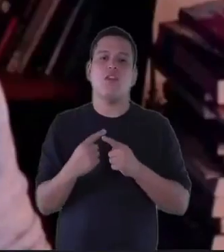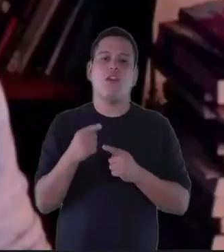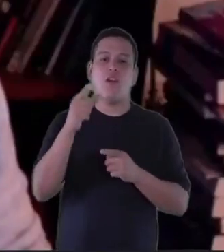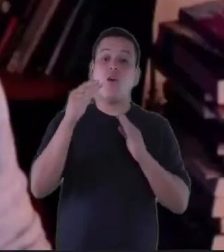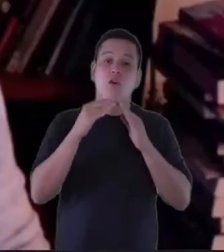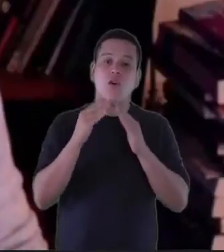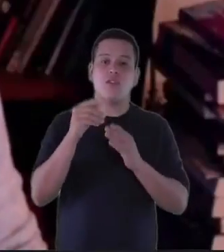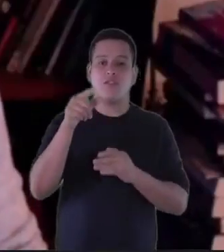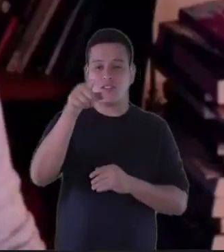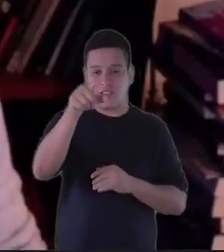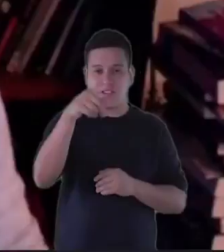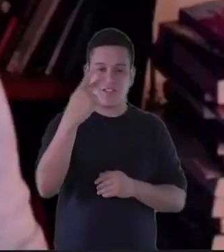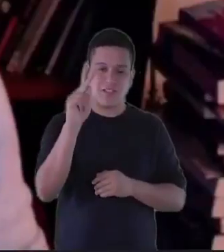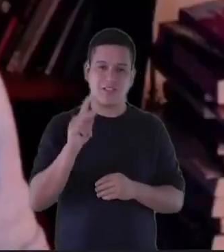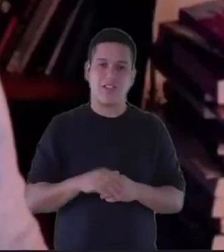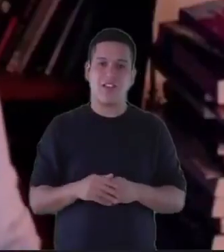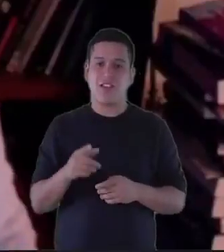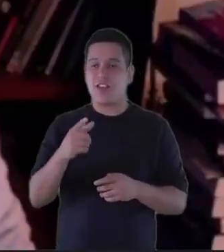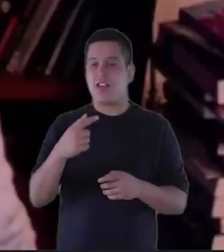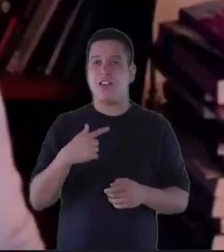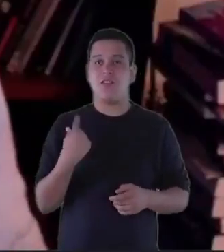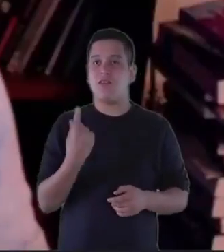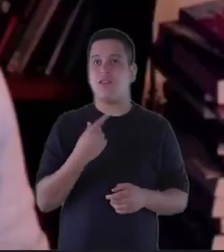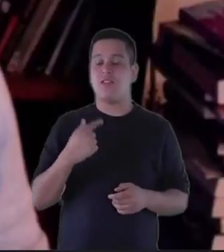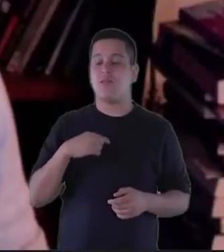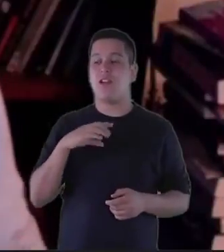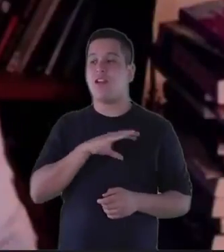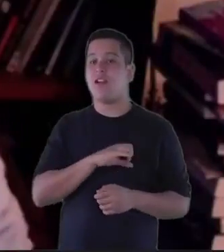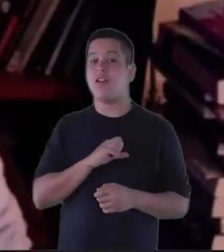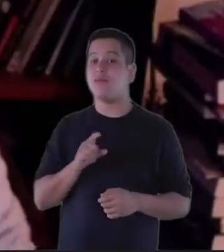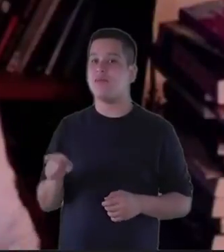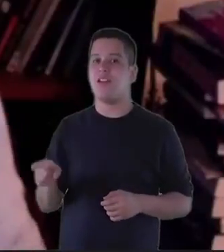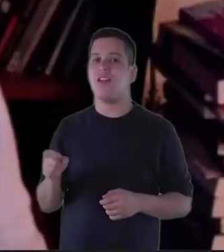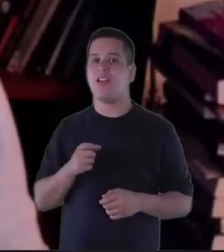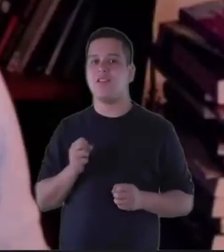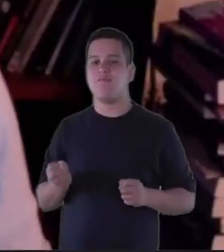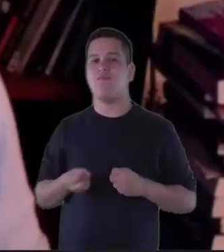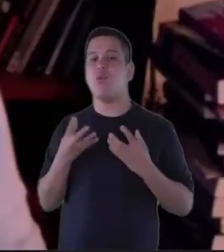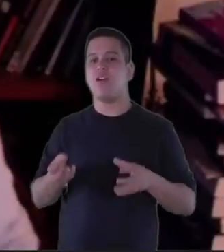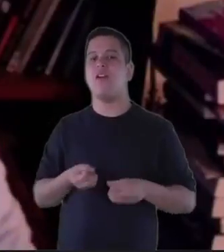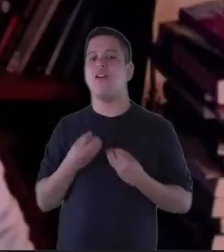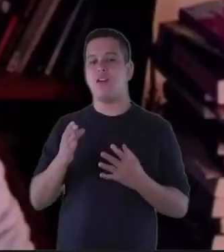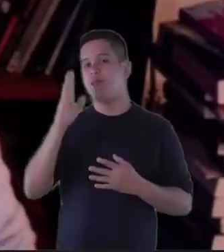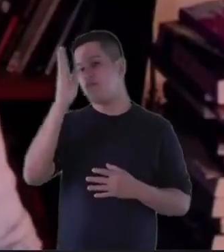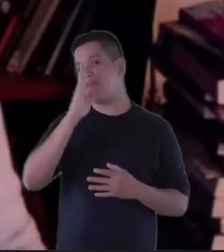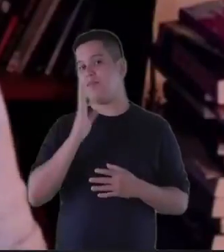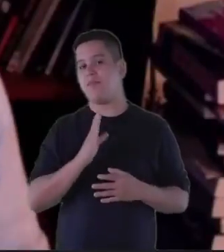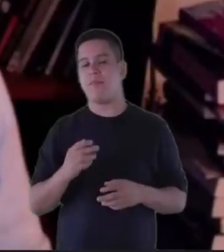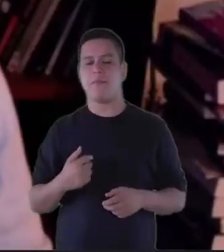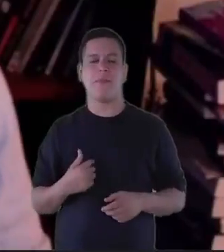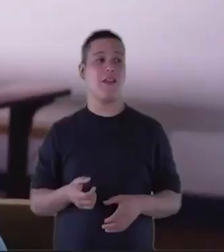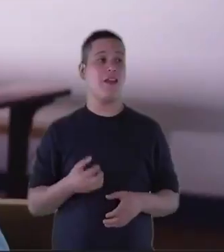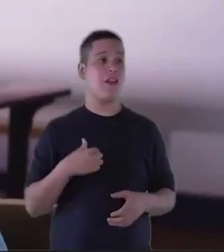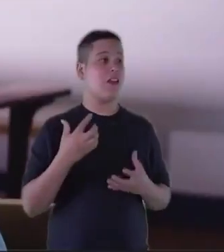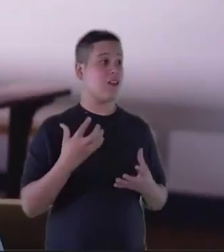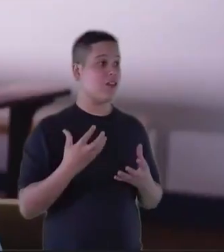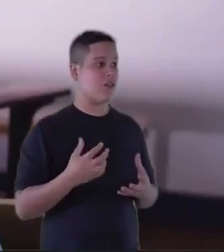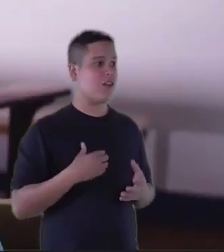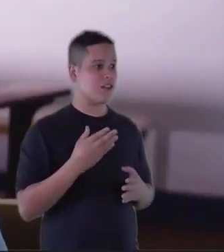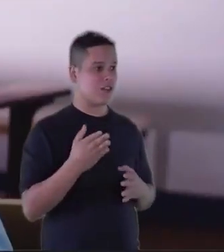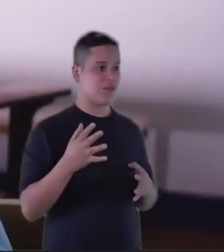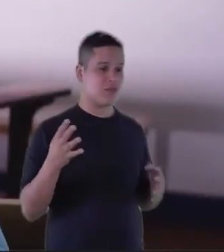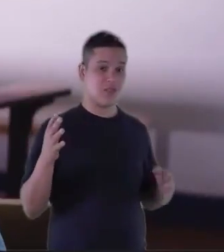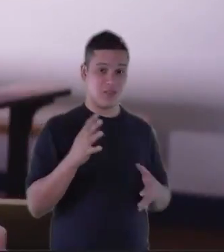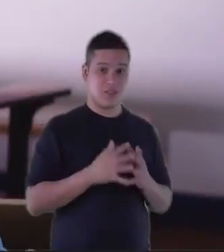poeta brasileiro, né? O músico e escritor Tony Bellotto está sentado em uma sala com pouca iluminação. Ao fundo, há uma estante